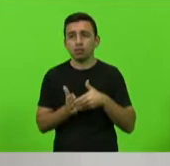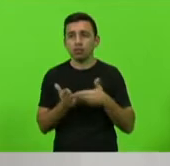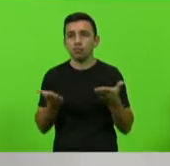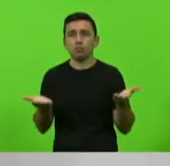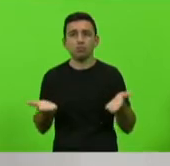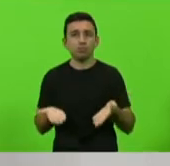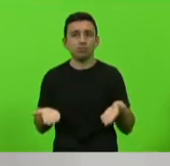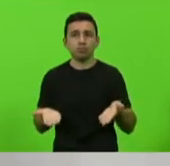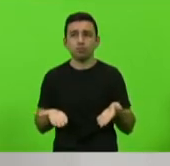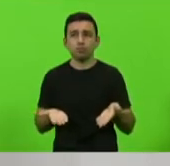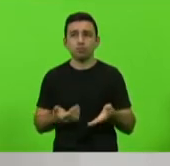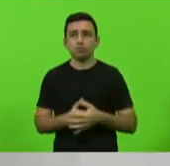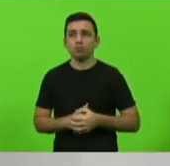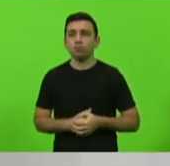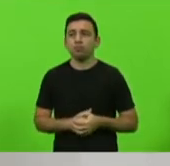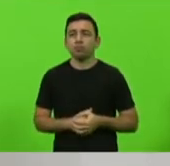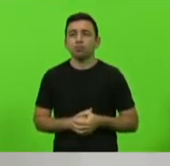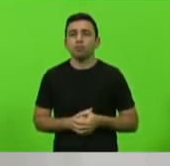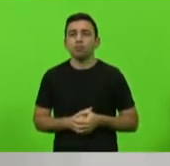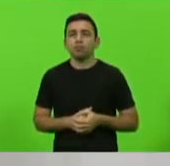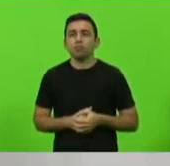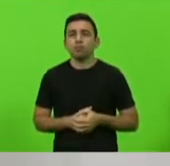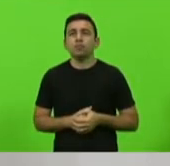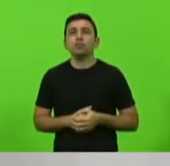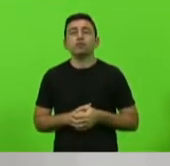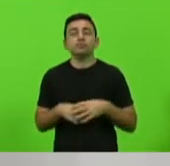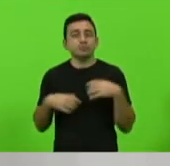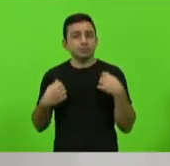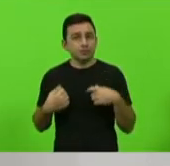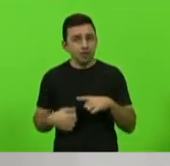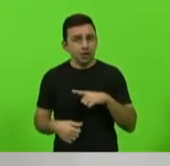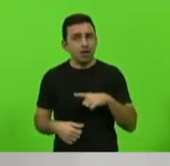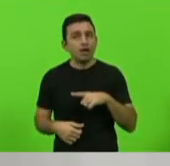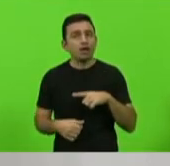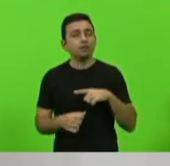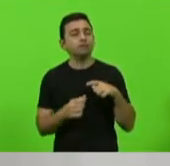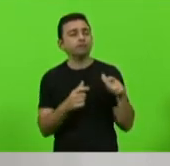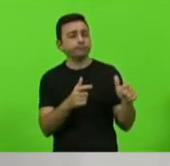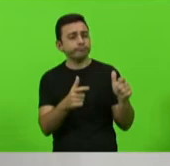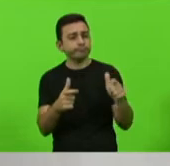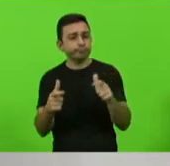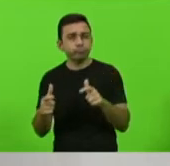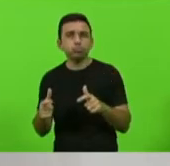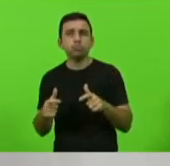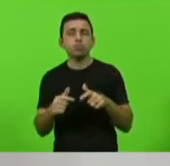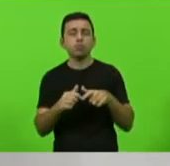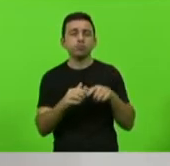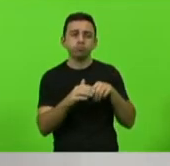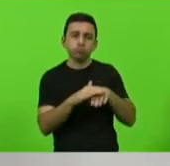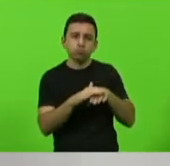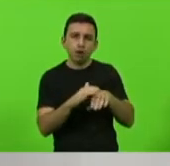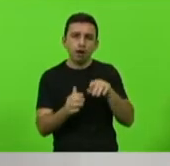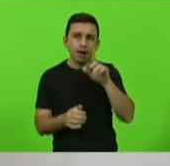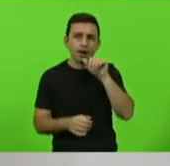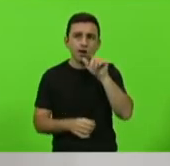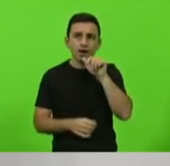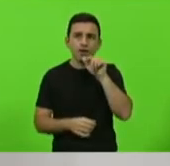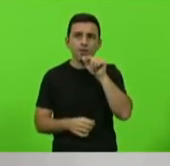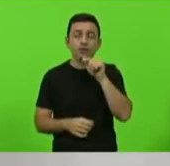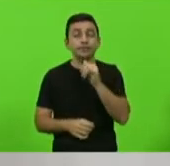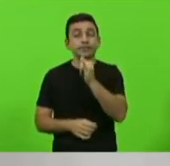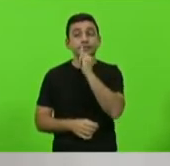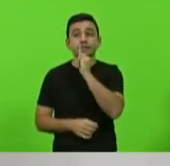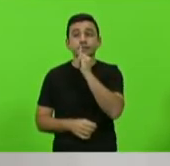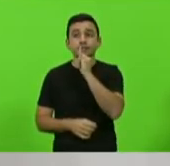na solução desse problema. Nós temos situações de reservação de águas, a exemplo